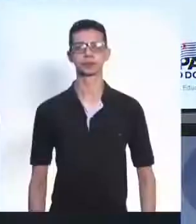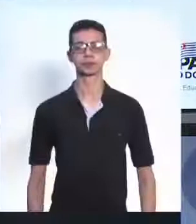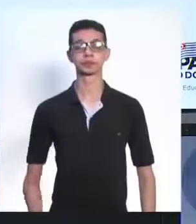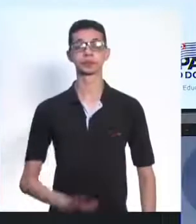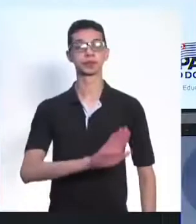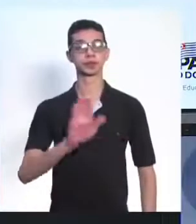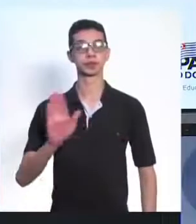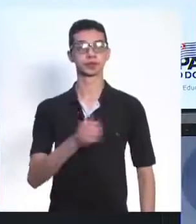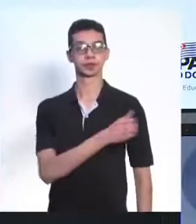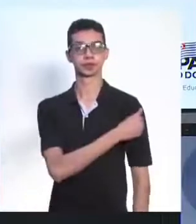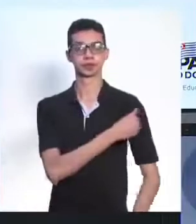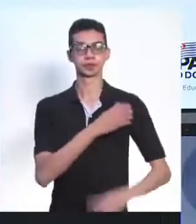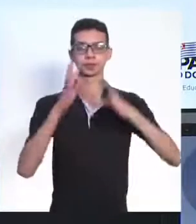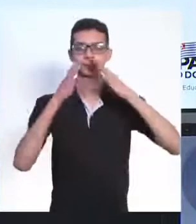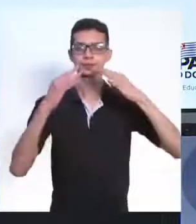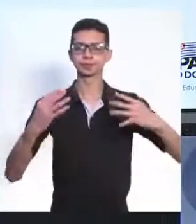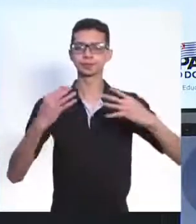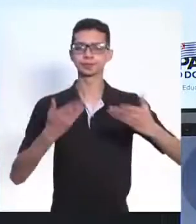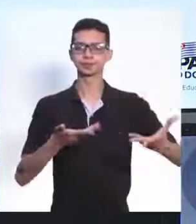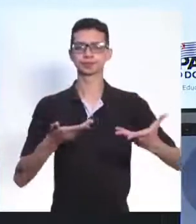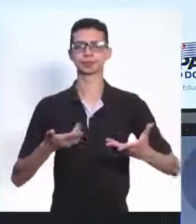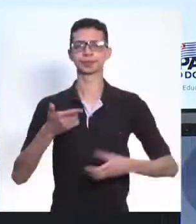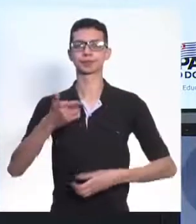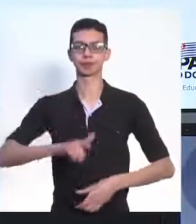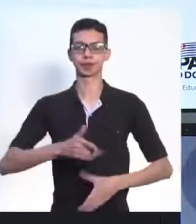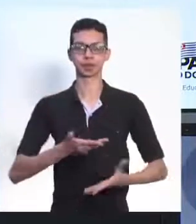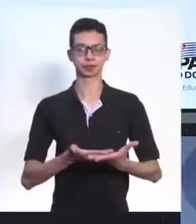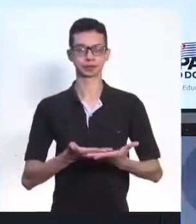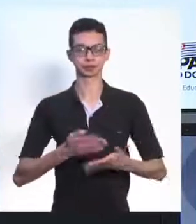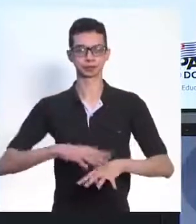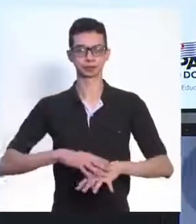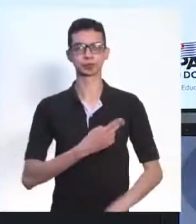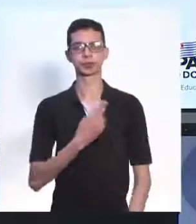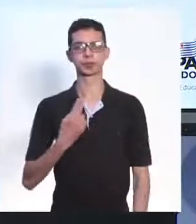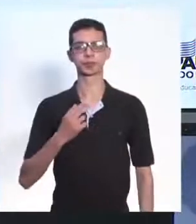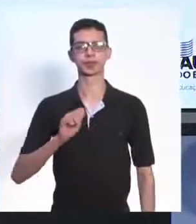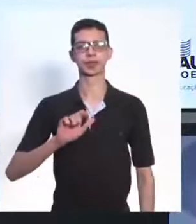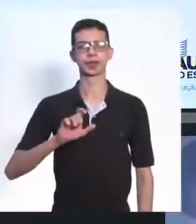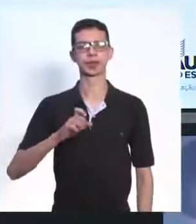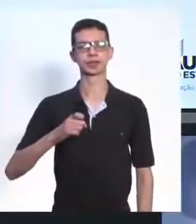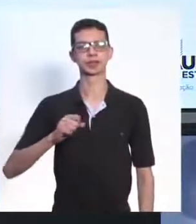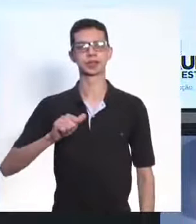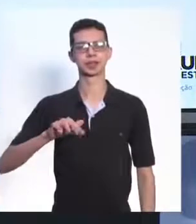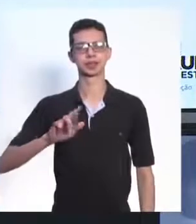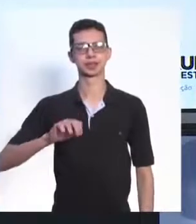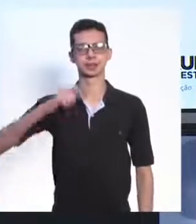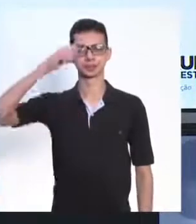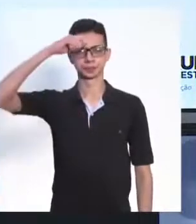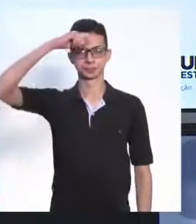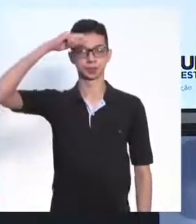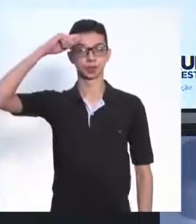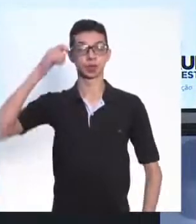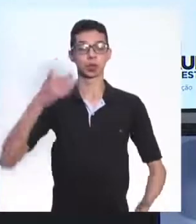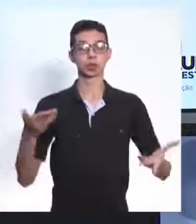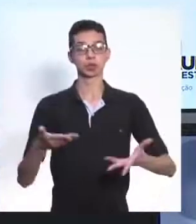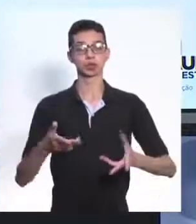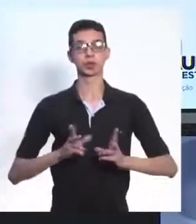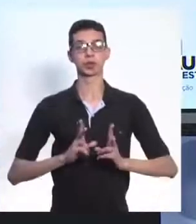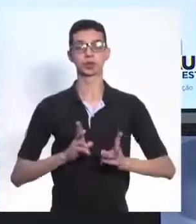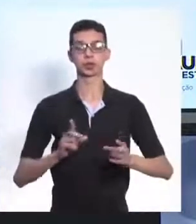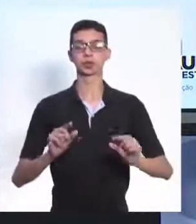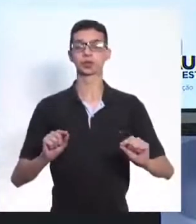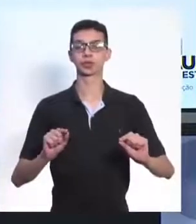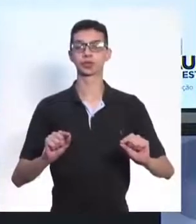Olá, alunos, bem-vindos a mais uma aula de matemática. Eu sou a professora Alessandra e hoje nós vamos continuar a ideia que o Osmar